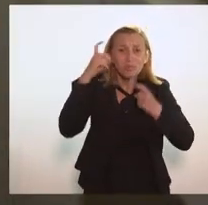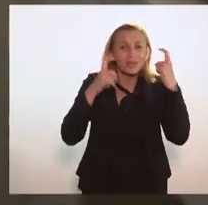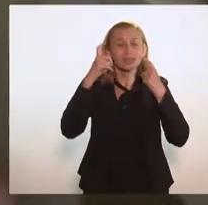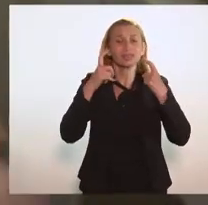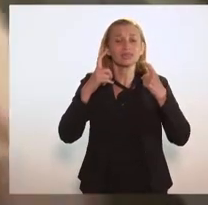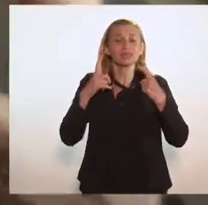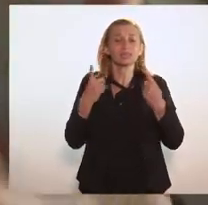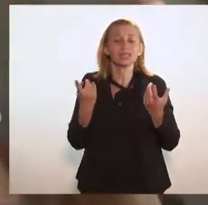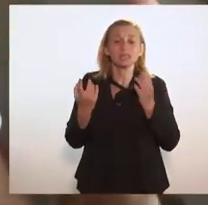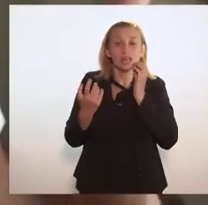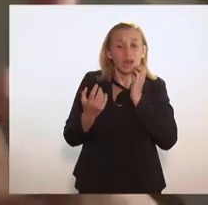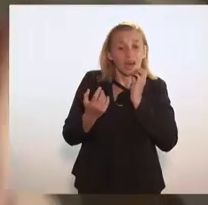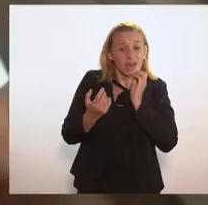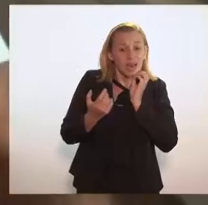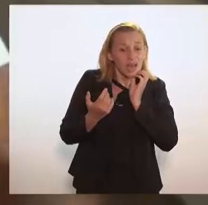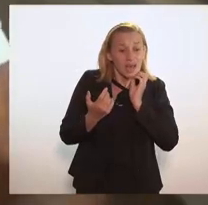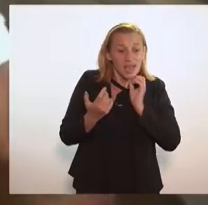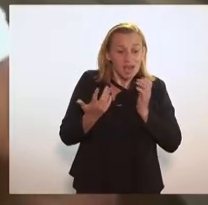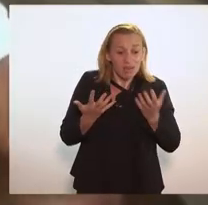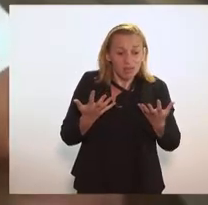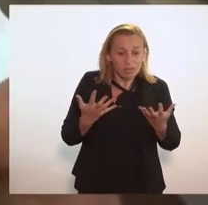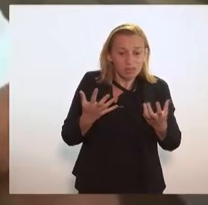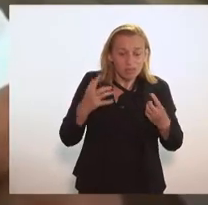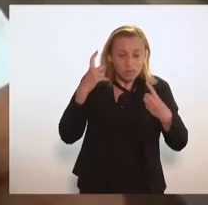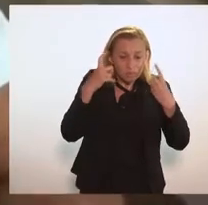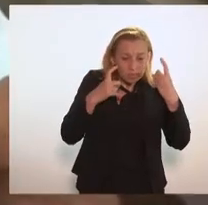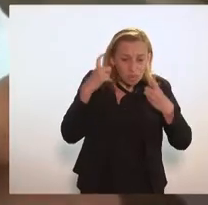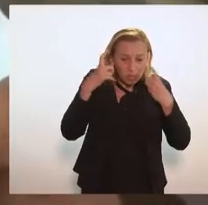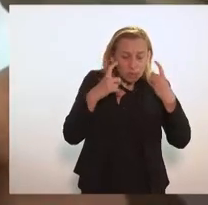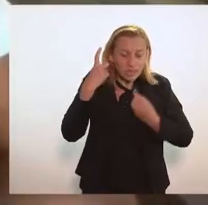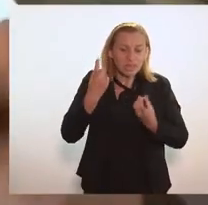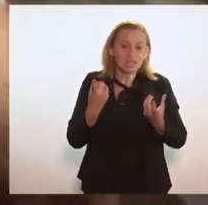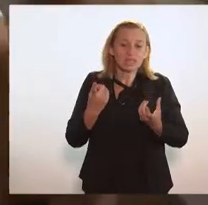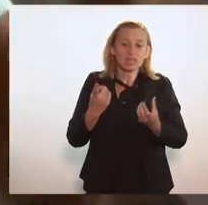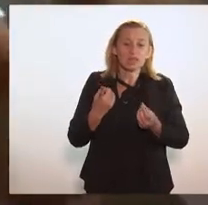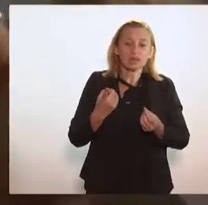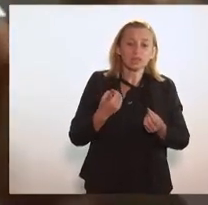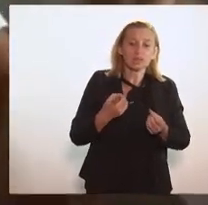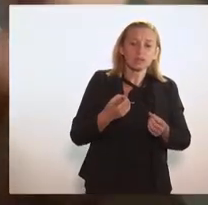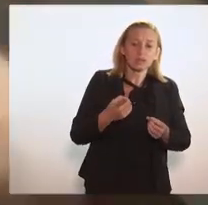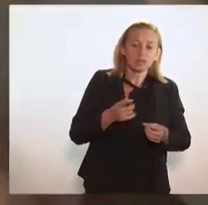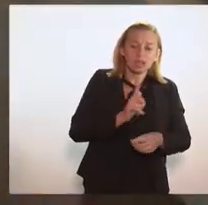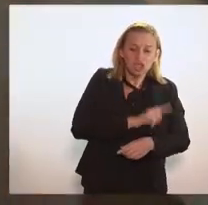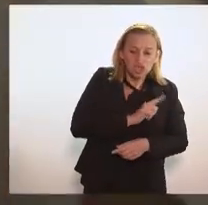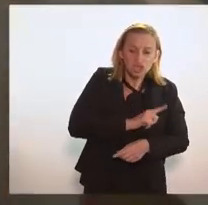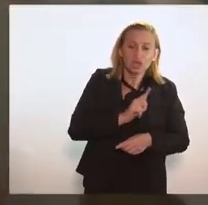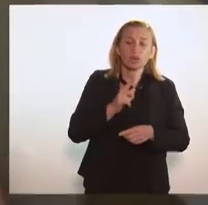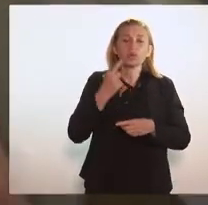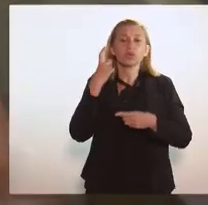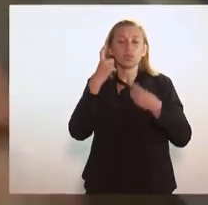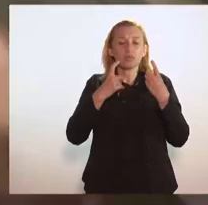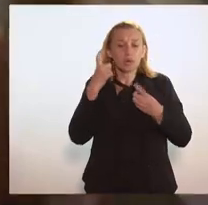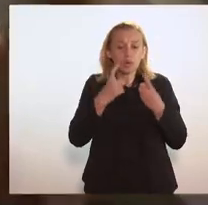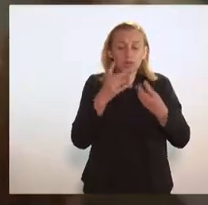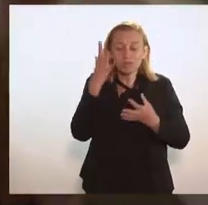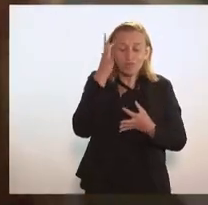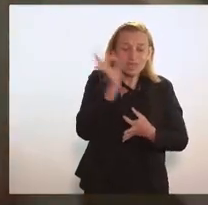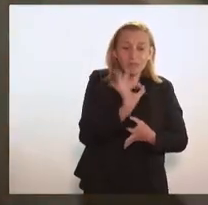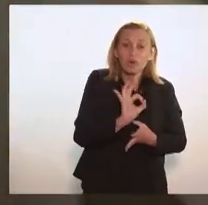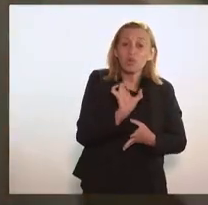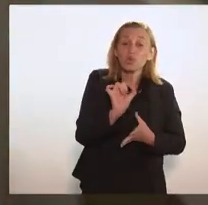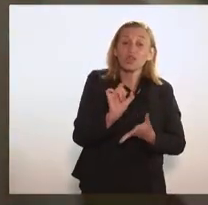sentido é só o pânico do medo não pode pôr digestão digestão um Pânico de não saber o que